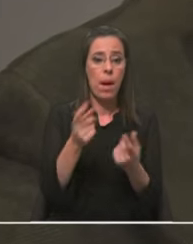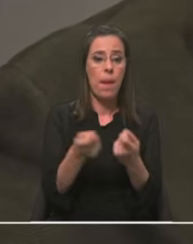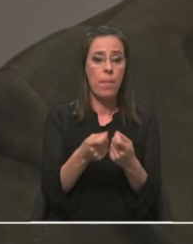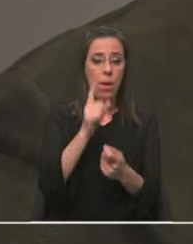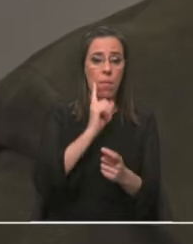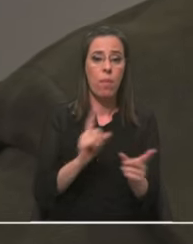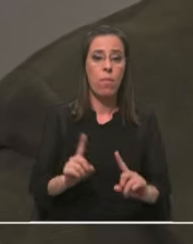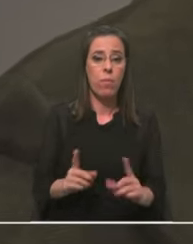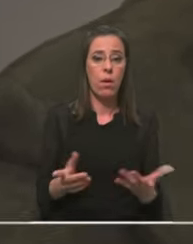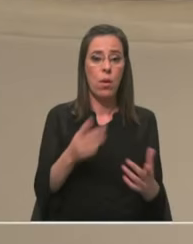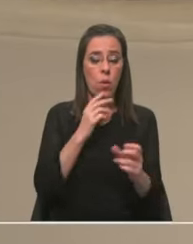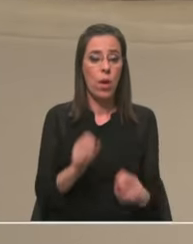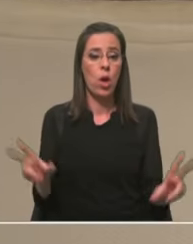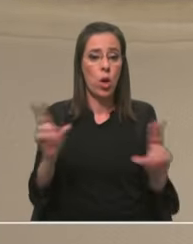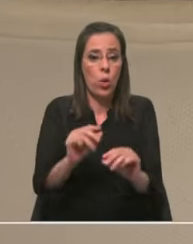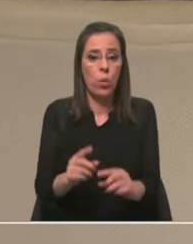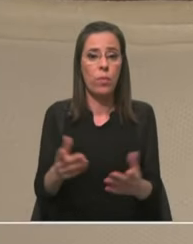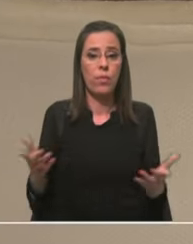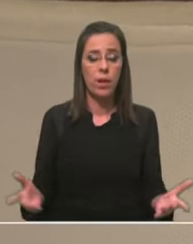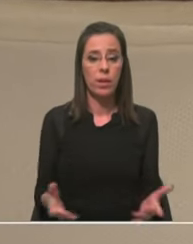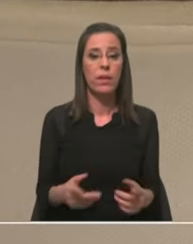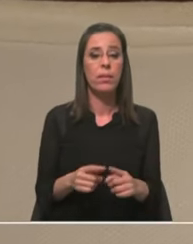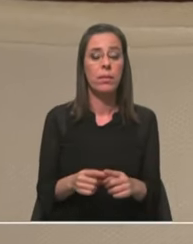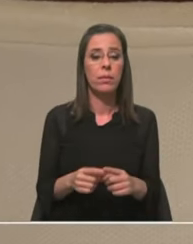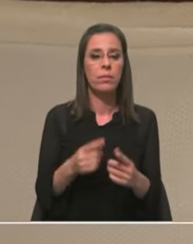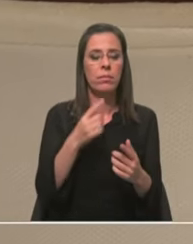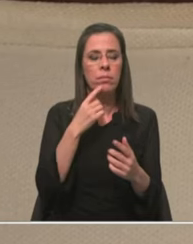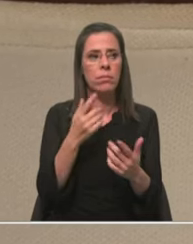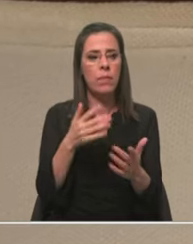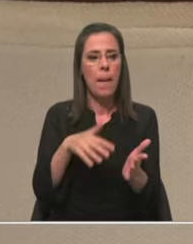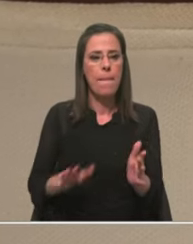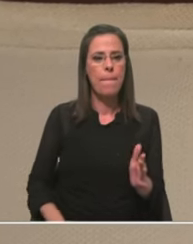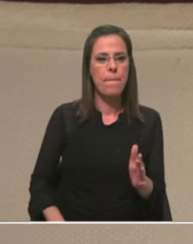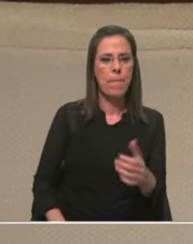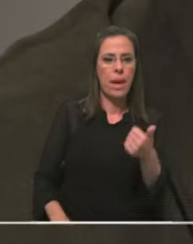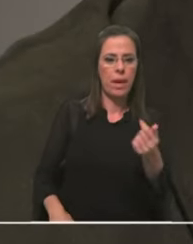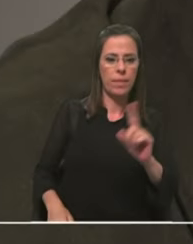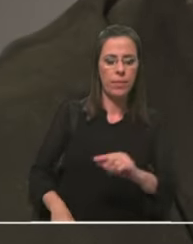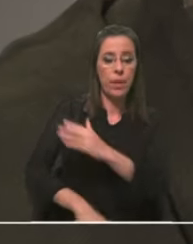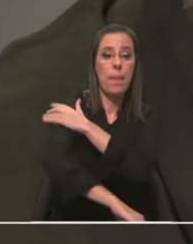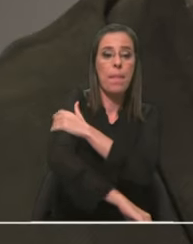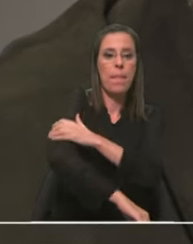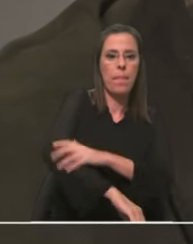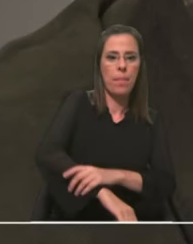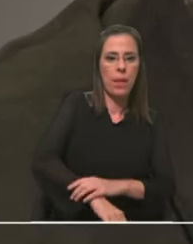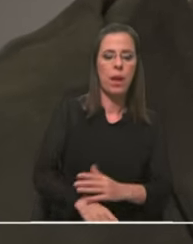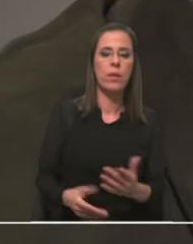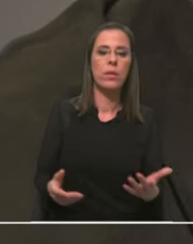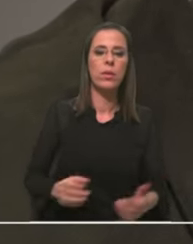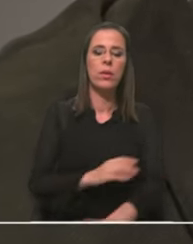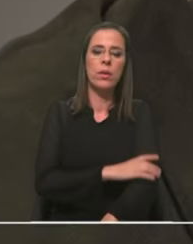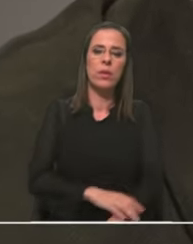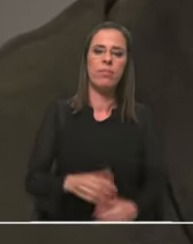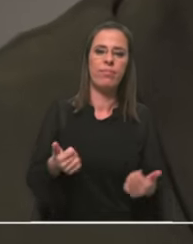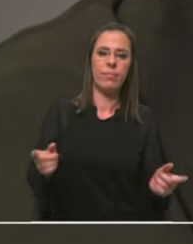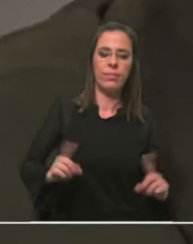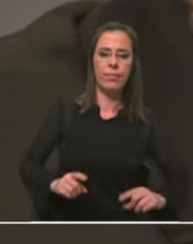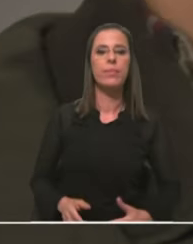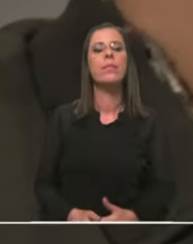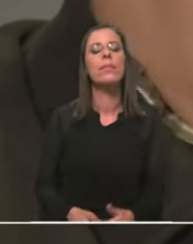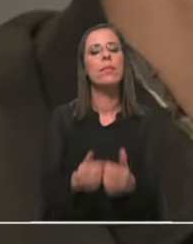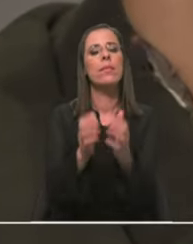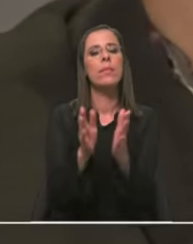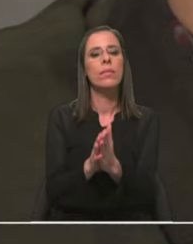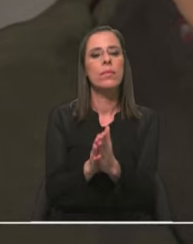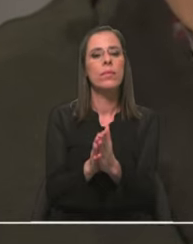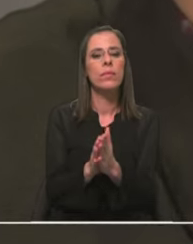aproximar-se delas, não é uma novidade. Tem uma perna em mau estado, tem um braço em mau estado, mas é, tudo